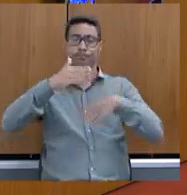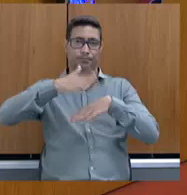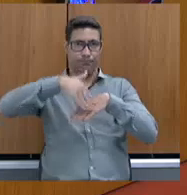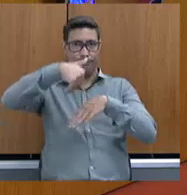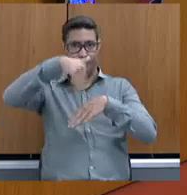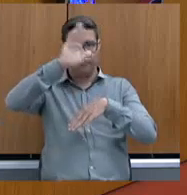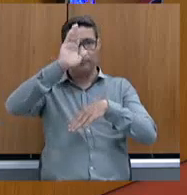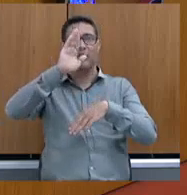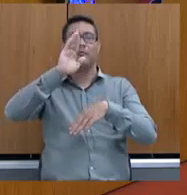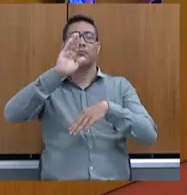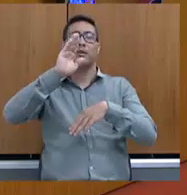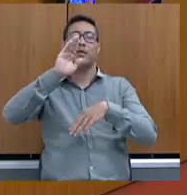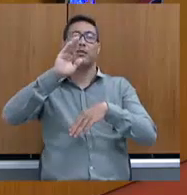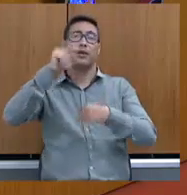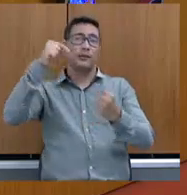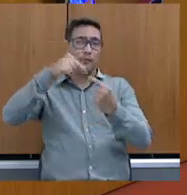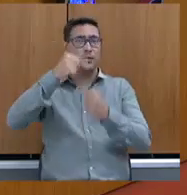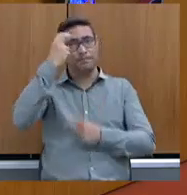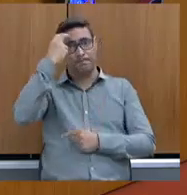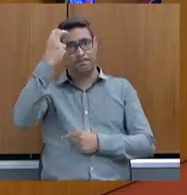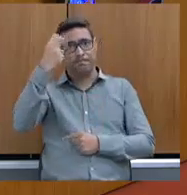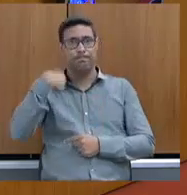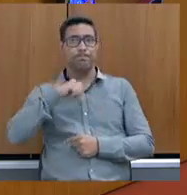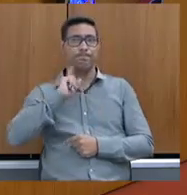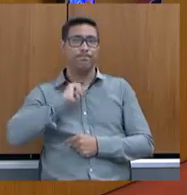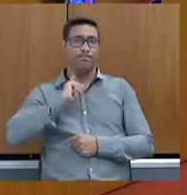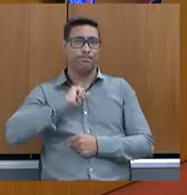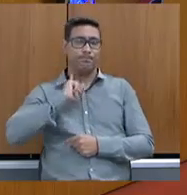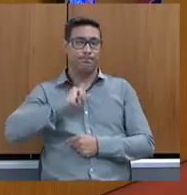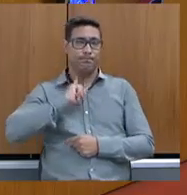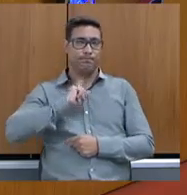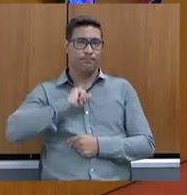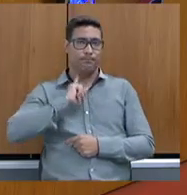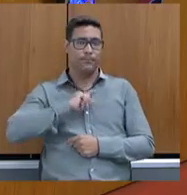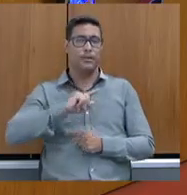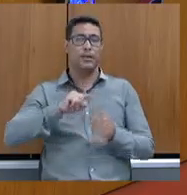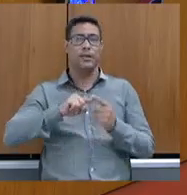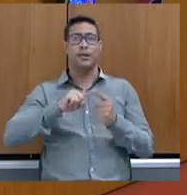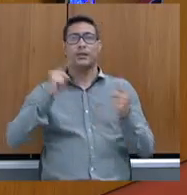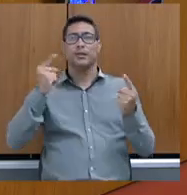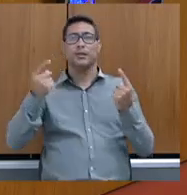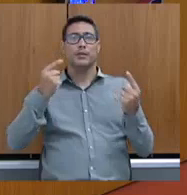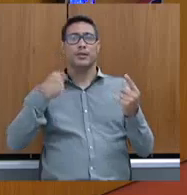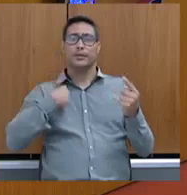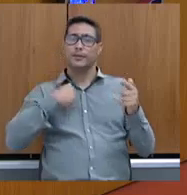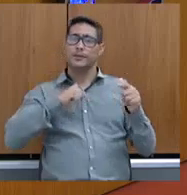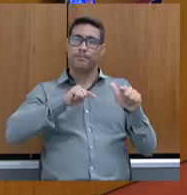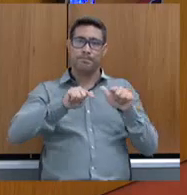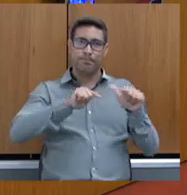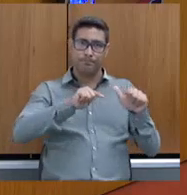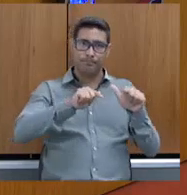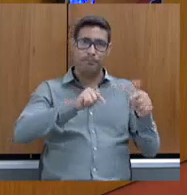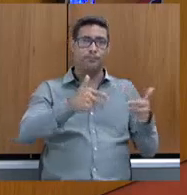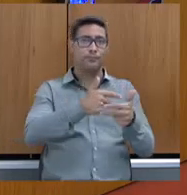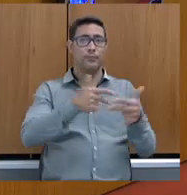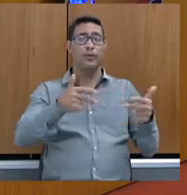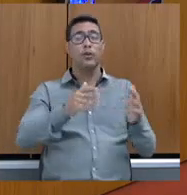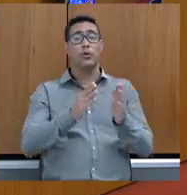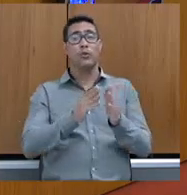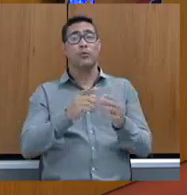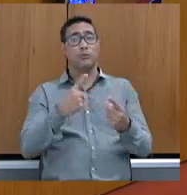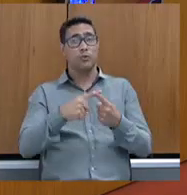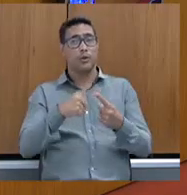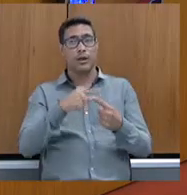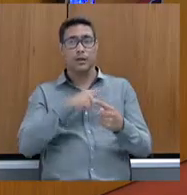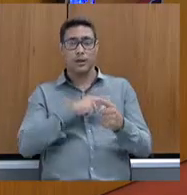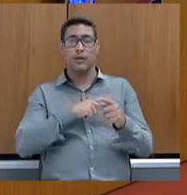prol da Cultura em Minas Gerais deixando aí um legado dentro desse exercício atual é porque houve